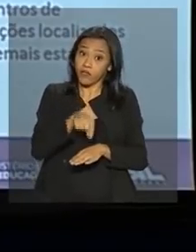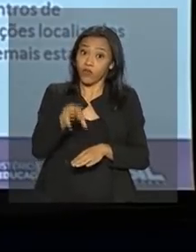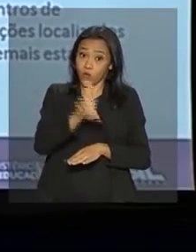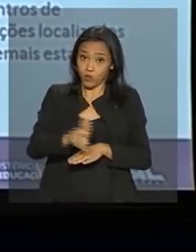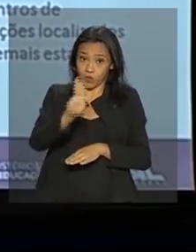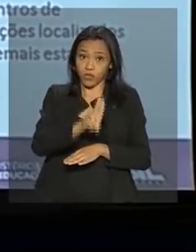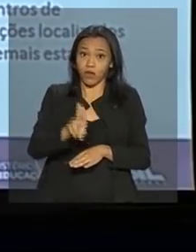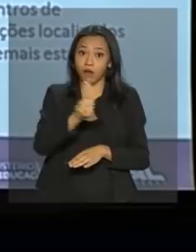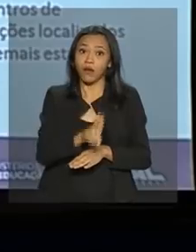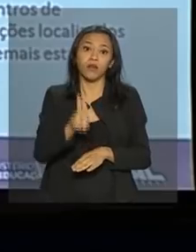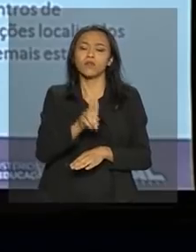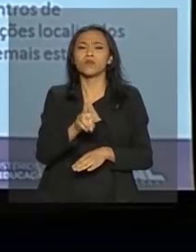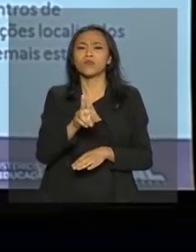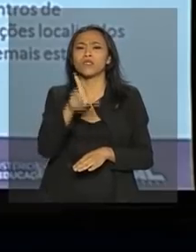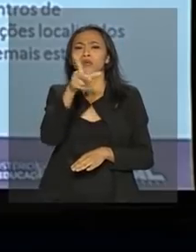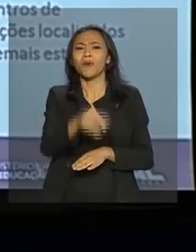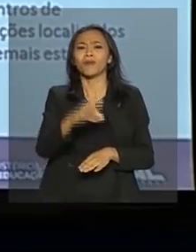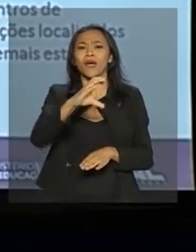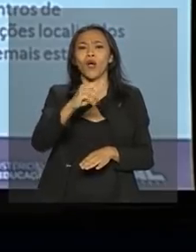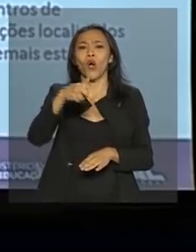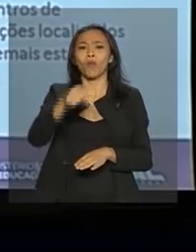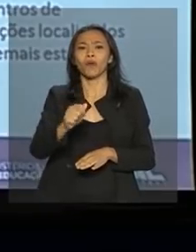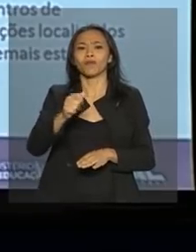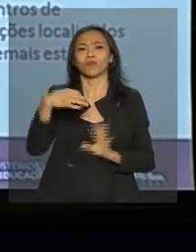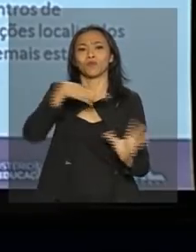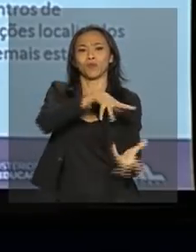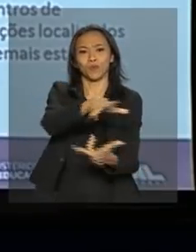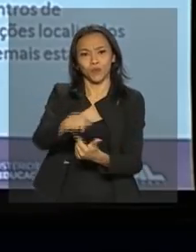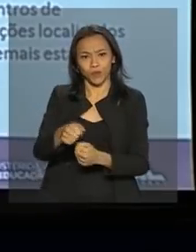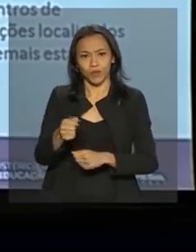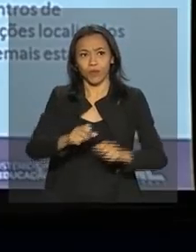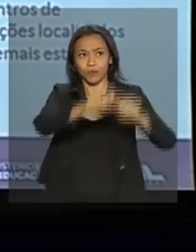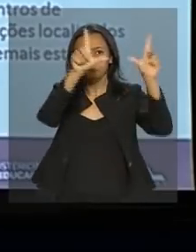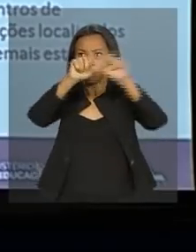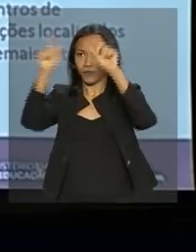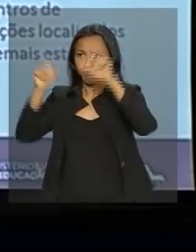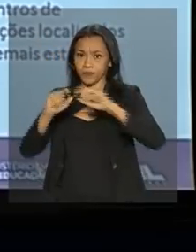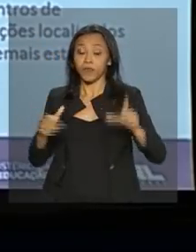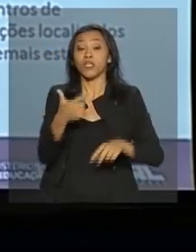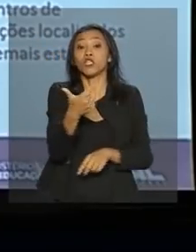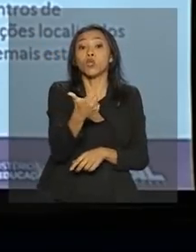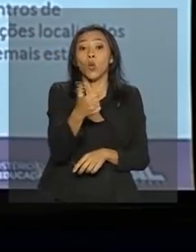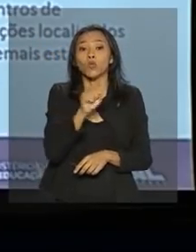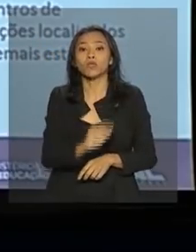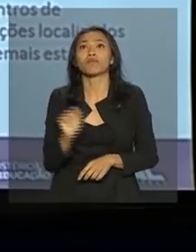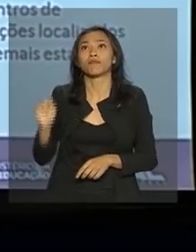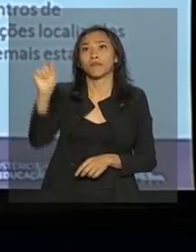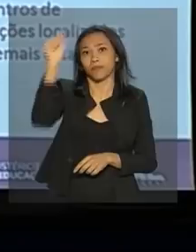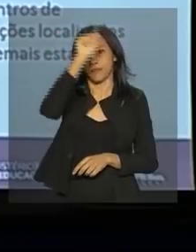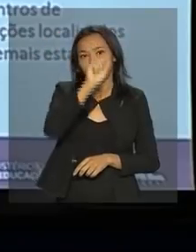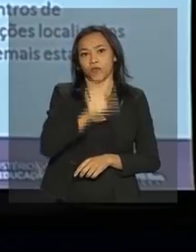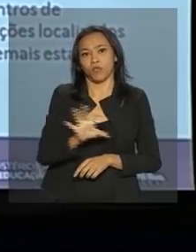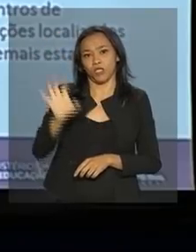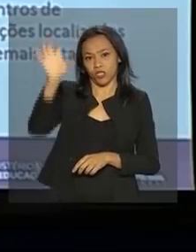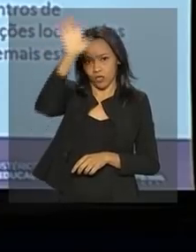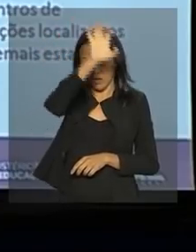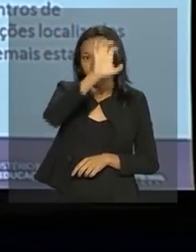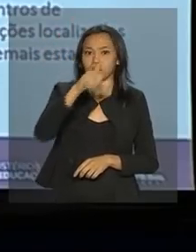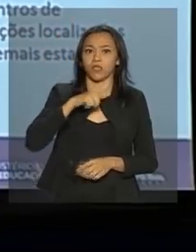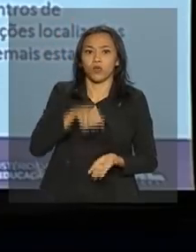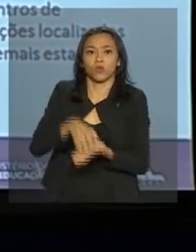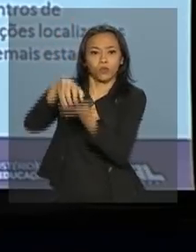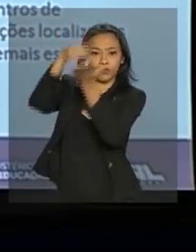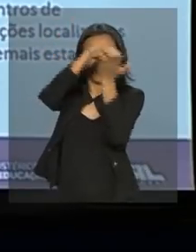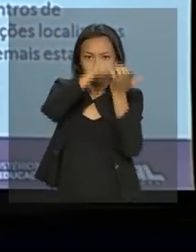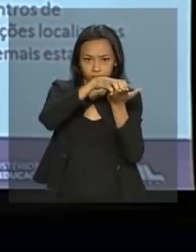monitoramento da da copa do mundo e também os 12 centros de operações localizadas nos demais estados eu deixei de mencionar